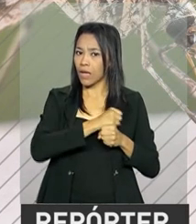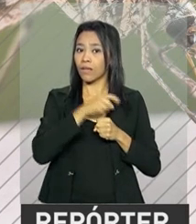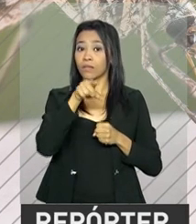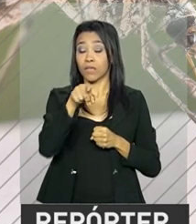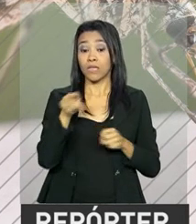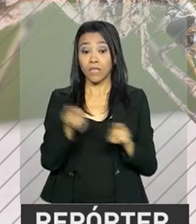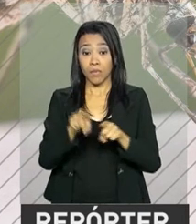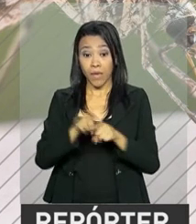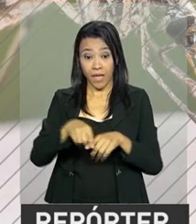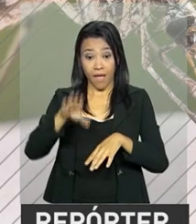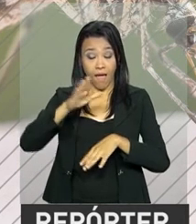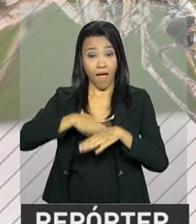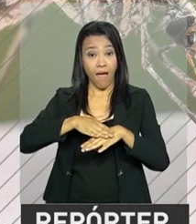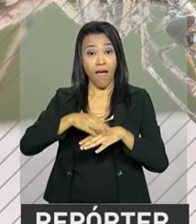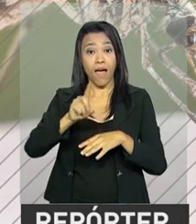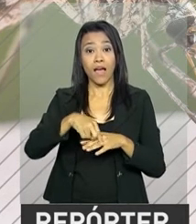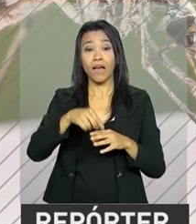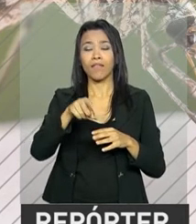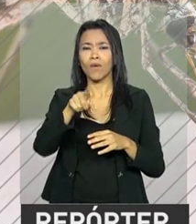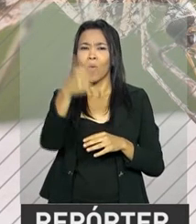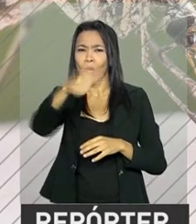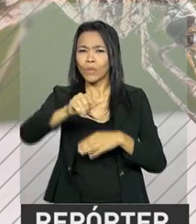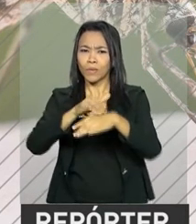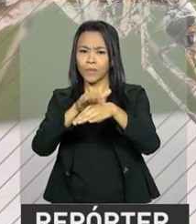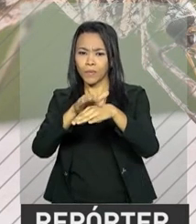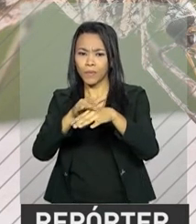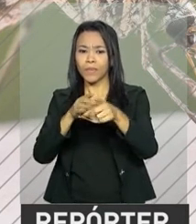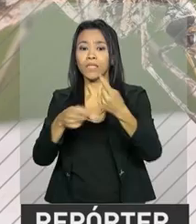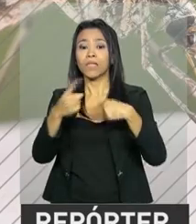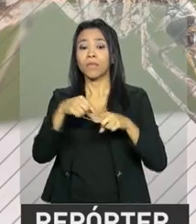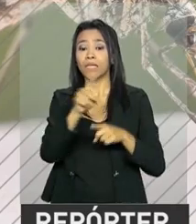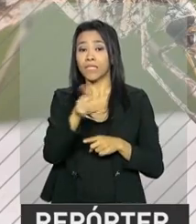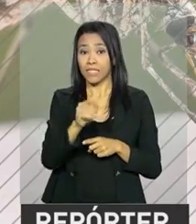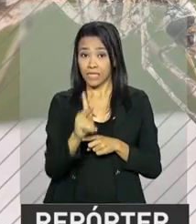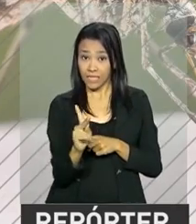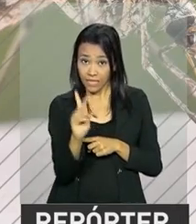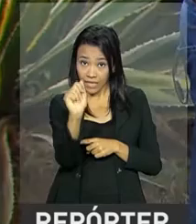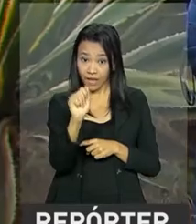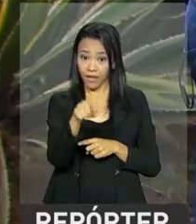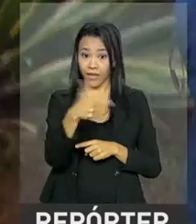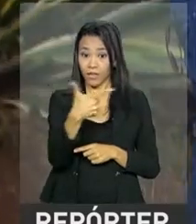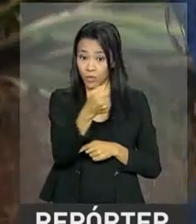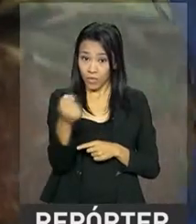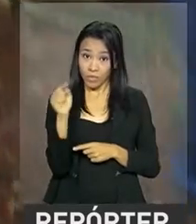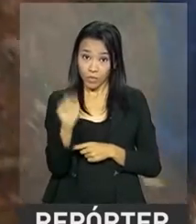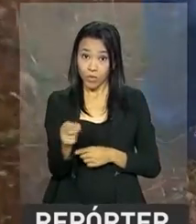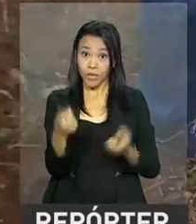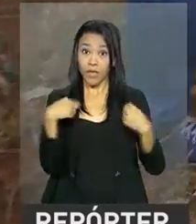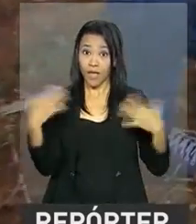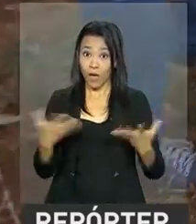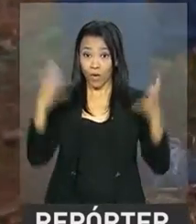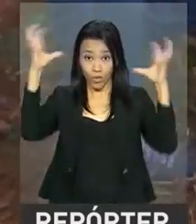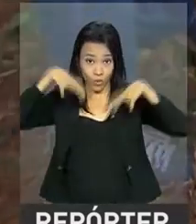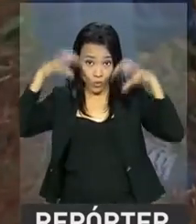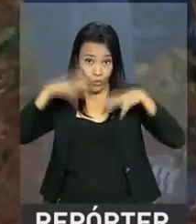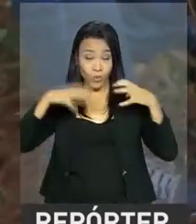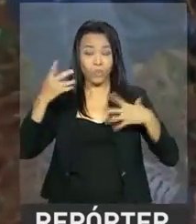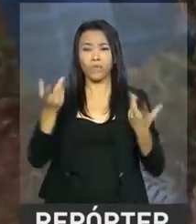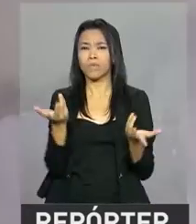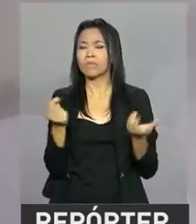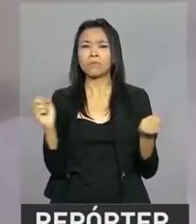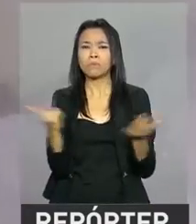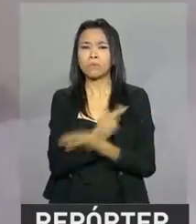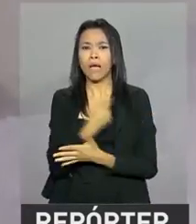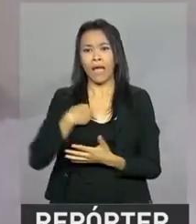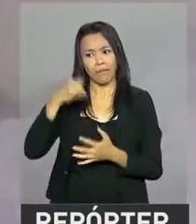para a febre chikungunya foram de quase 24 mil e de zika vírus cerca de 200 mil. E com a chegada do verão e das chuvas, a preocupação em